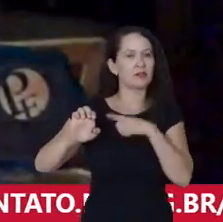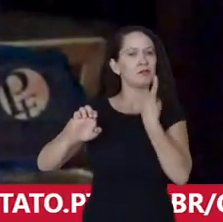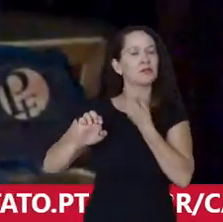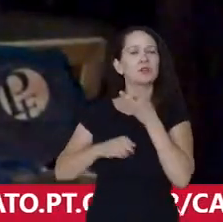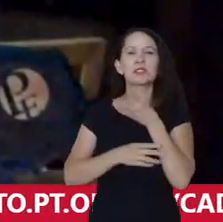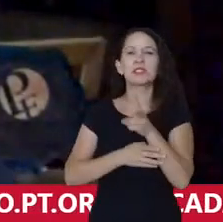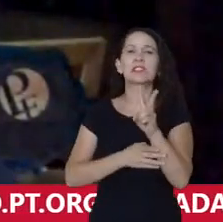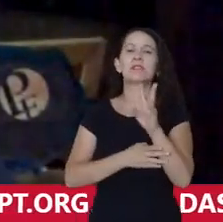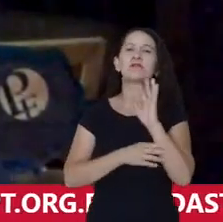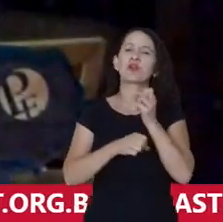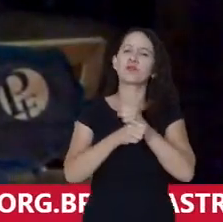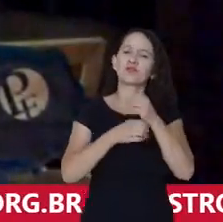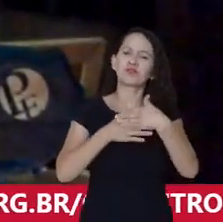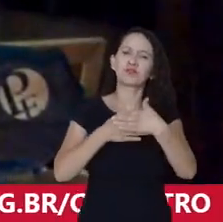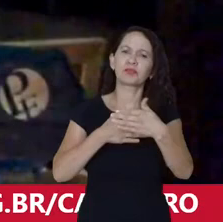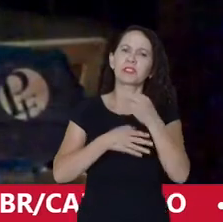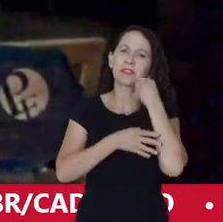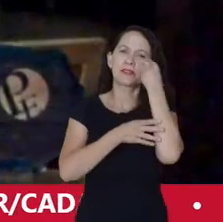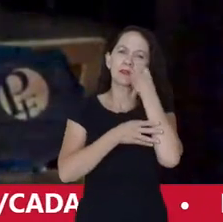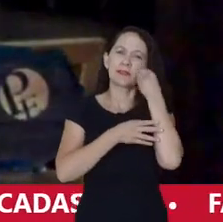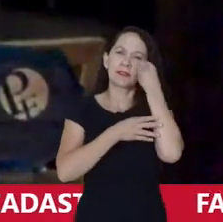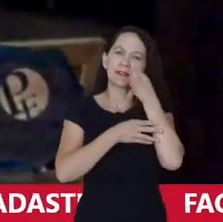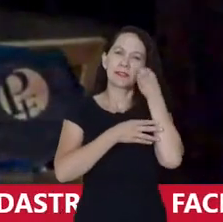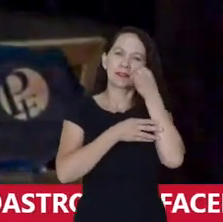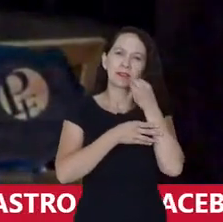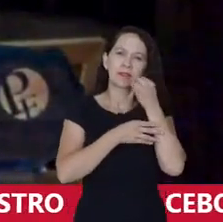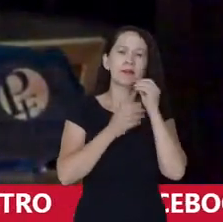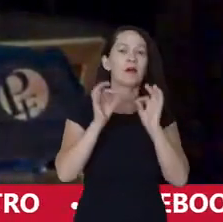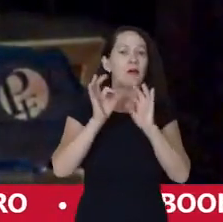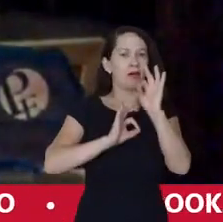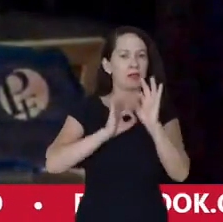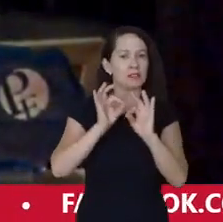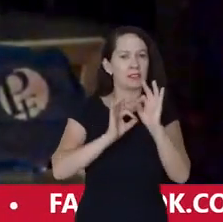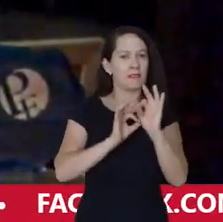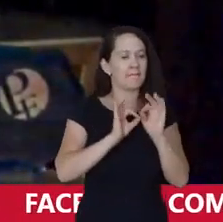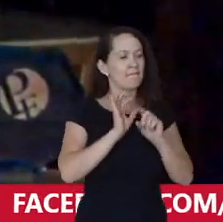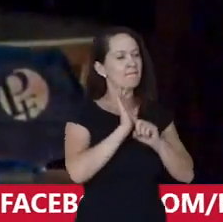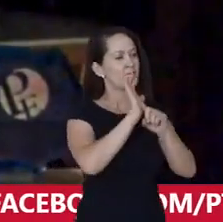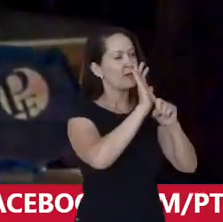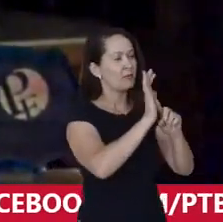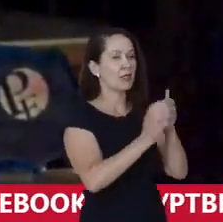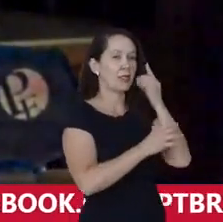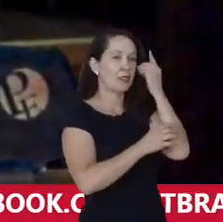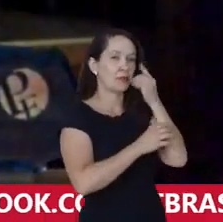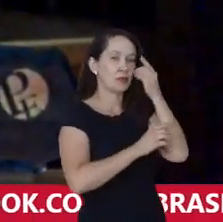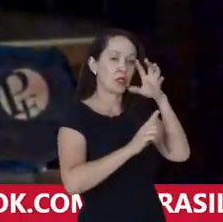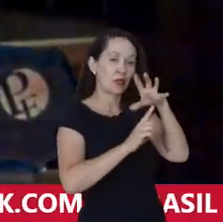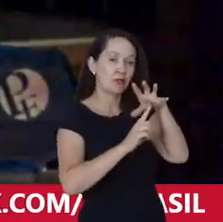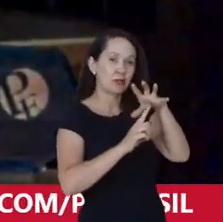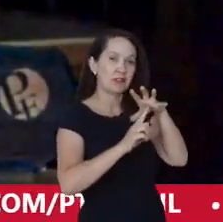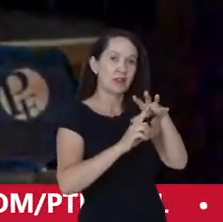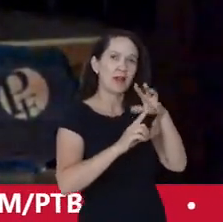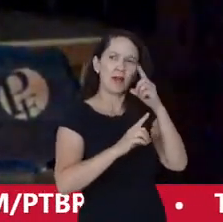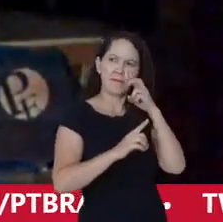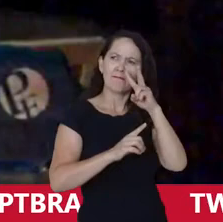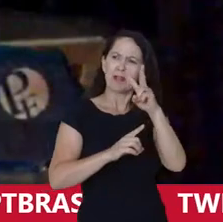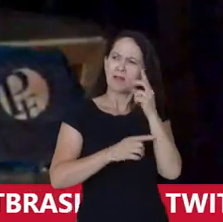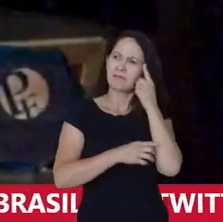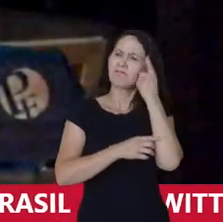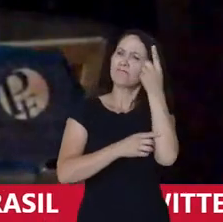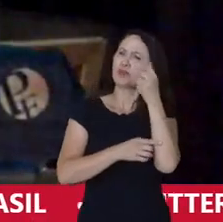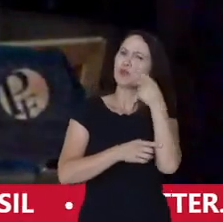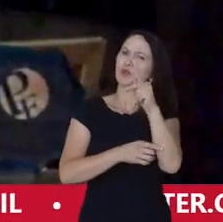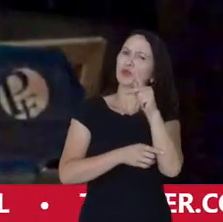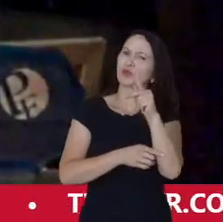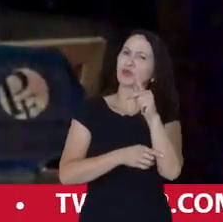estamos já há muito tempo também tentando a convencer deputados, deputadas de outros partidos a rever a